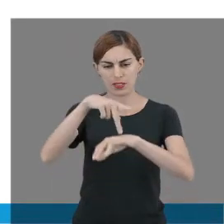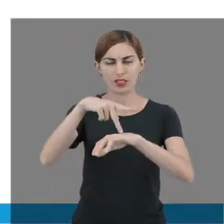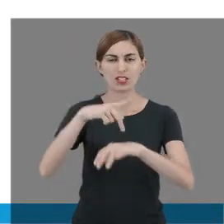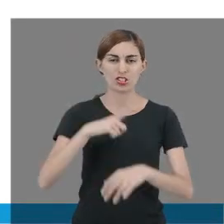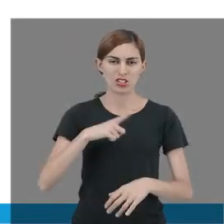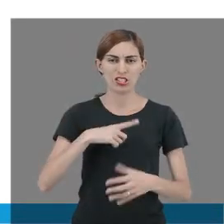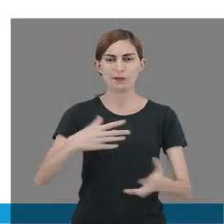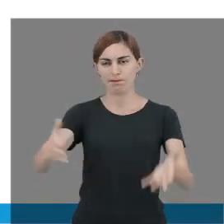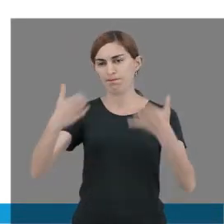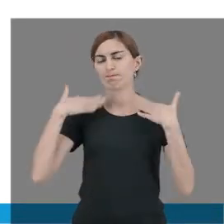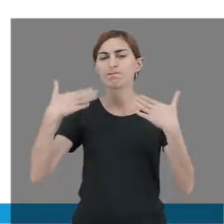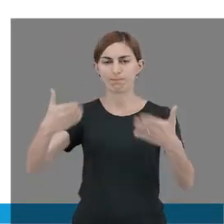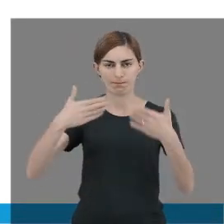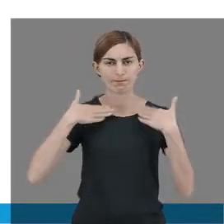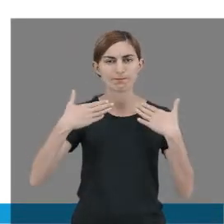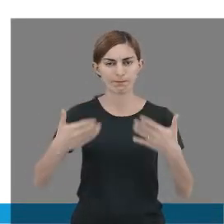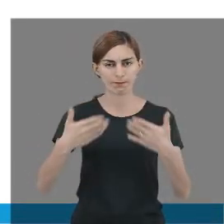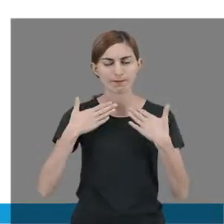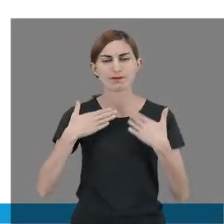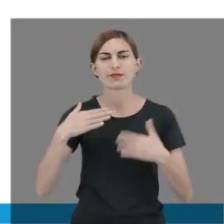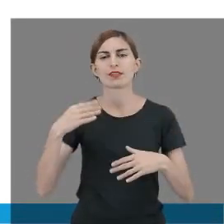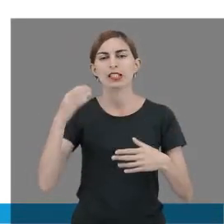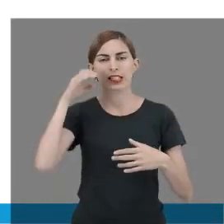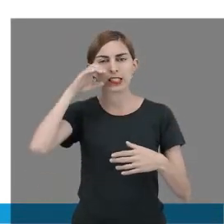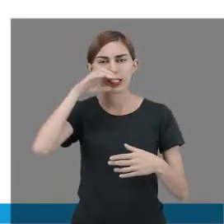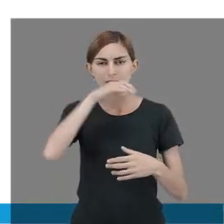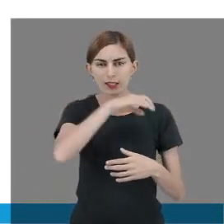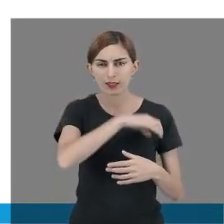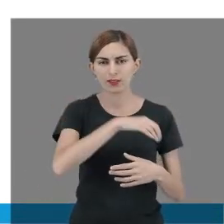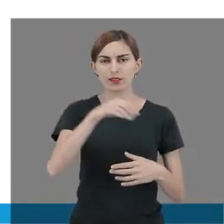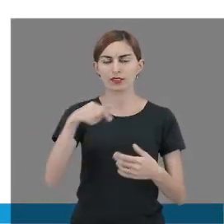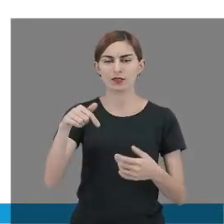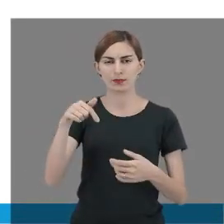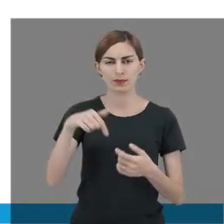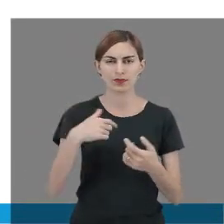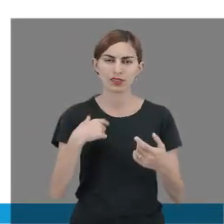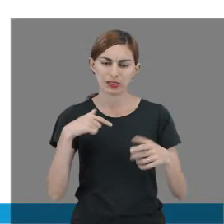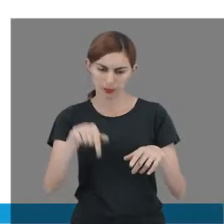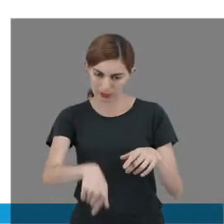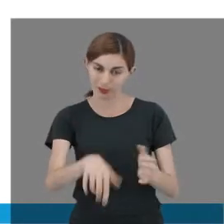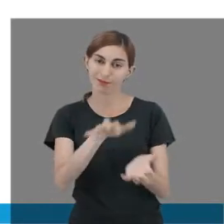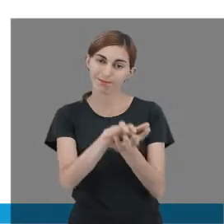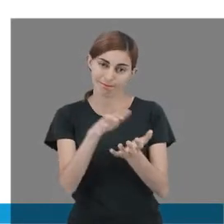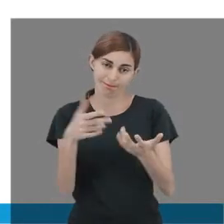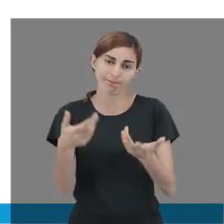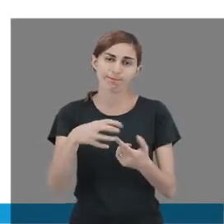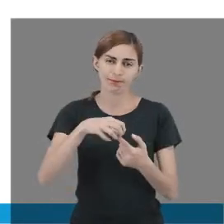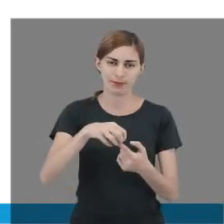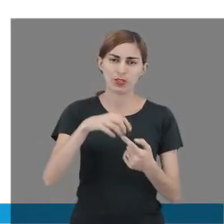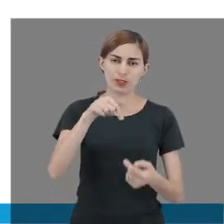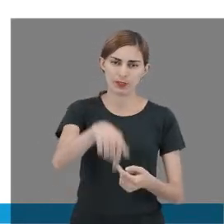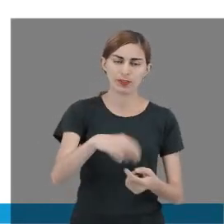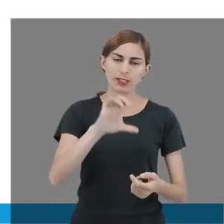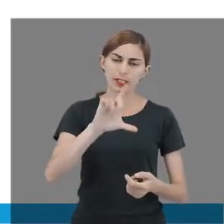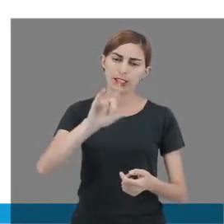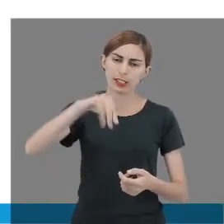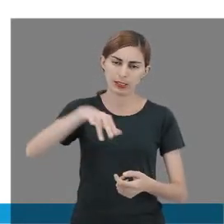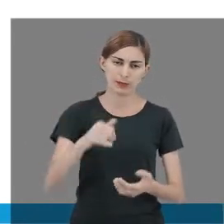clima mais quente, né? E aqui em Pernambuco, a gente, além de ter uma temperatura mais quente, a gente tem um clima úmido, que isso a gente